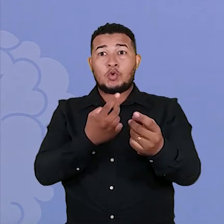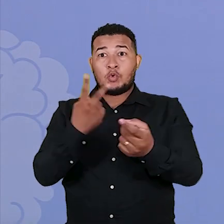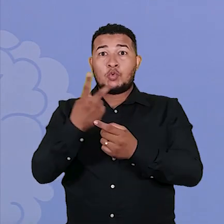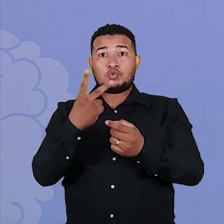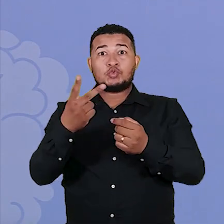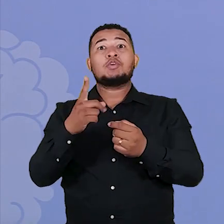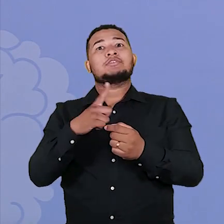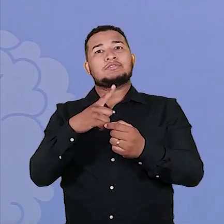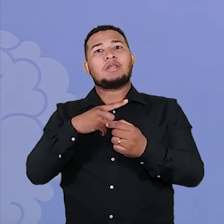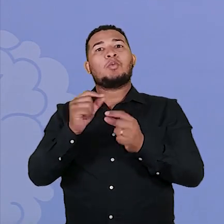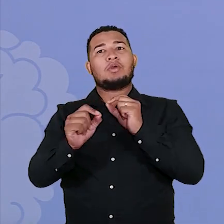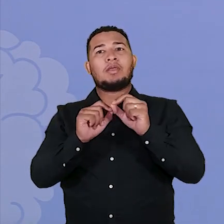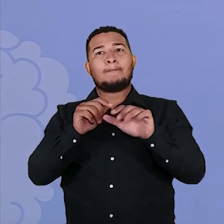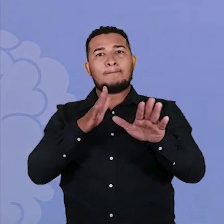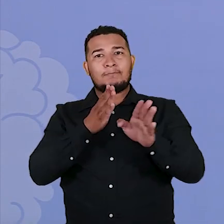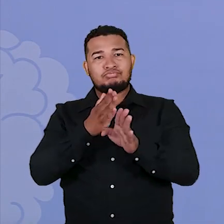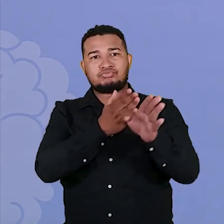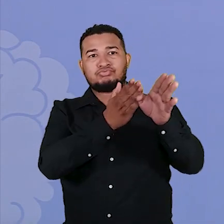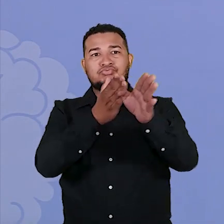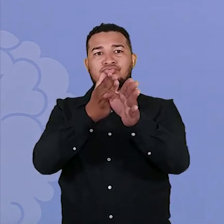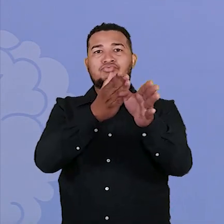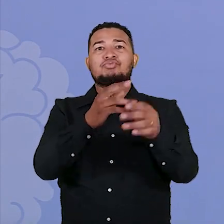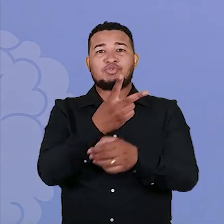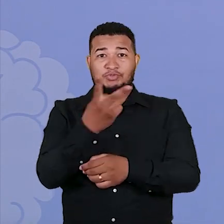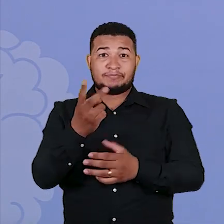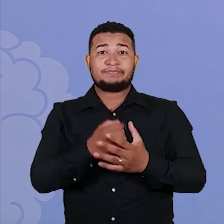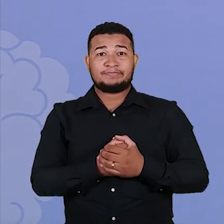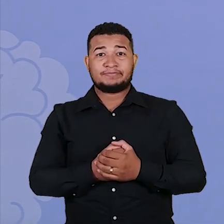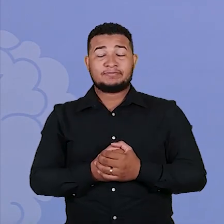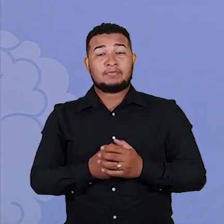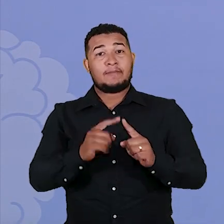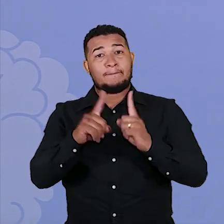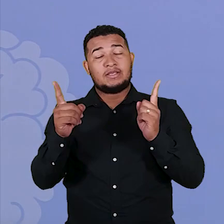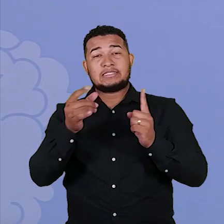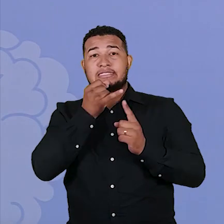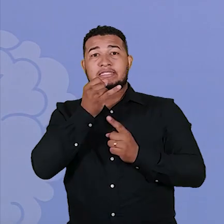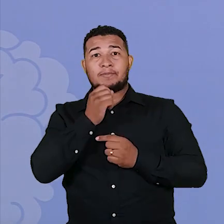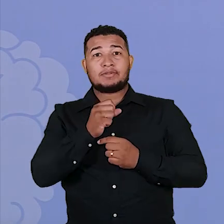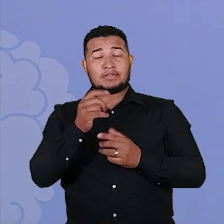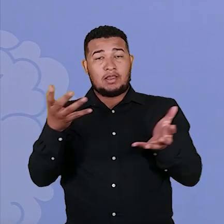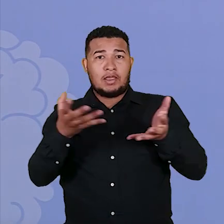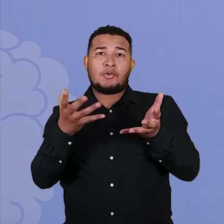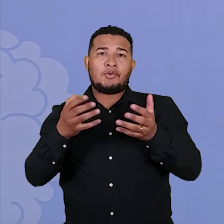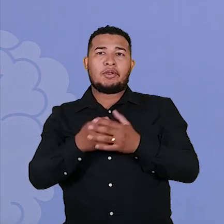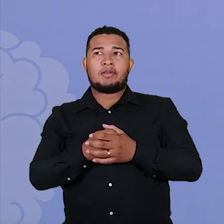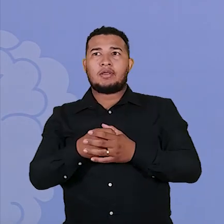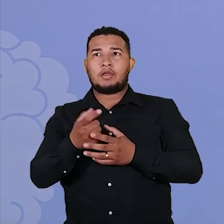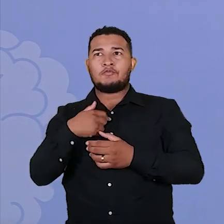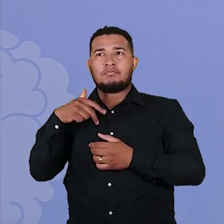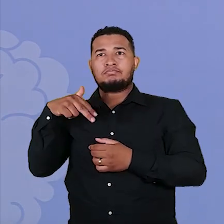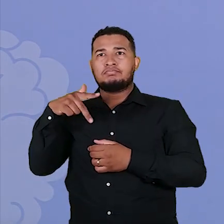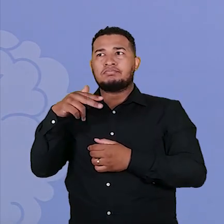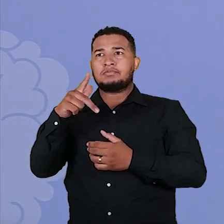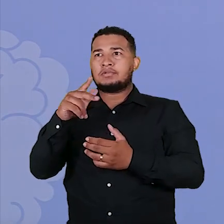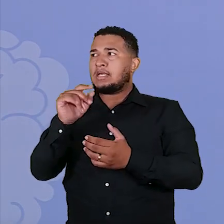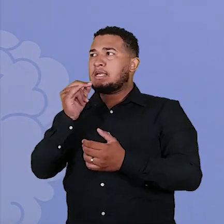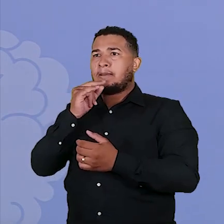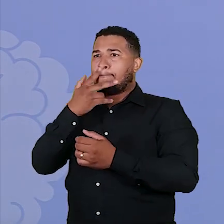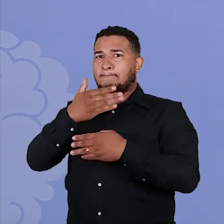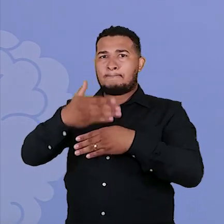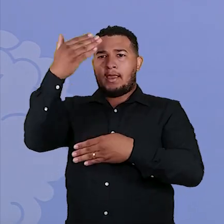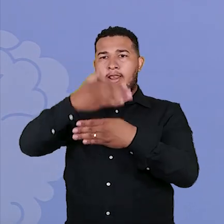os dois vão sair né se movimentando agora podemos ver e agora eu vou bater na parede